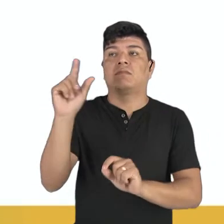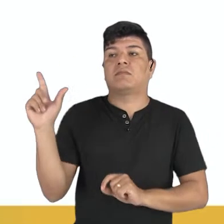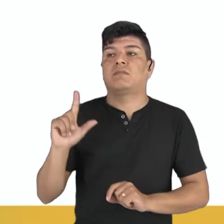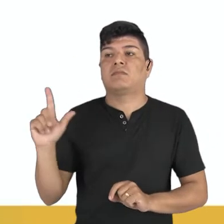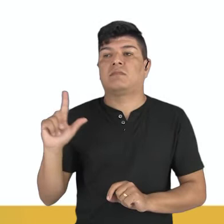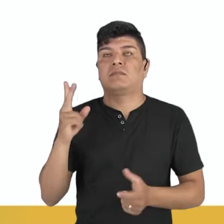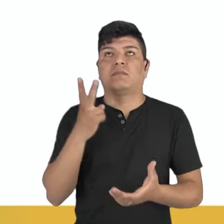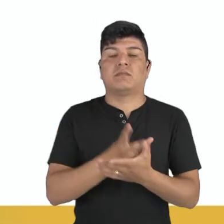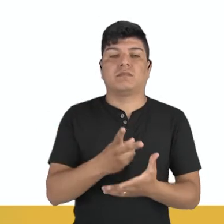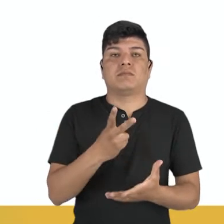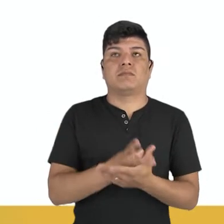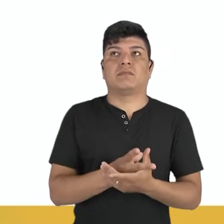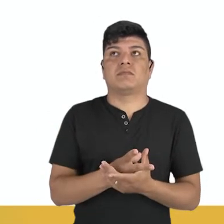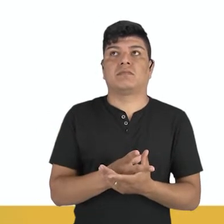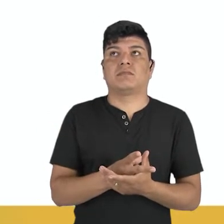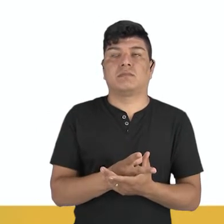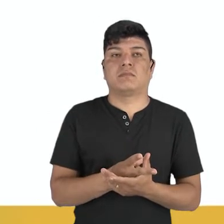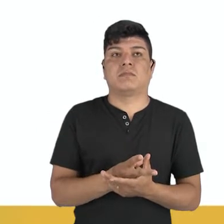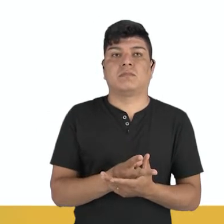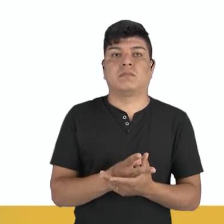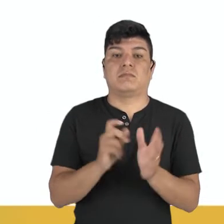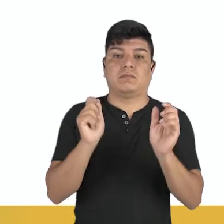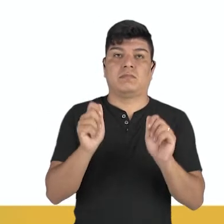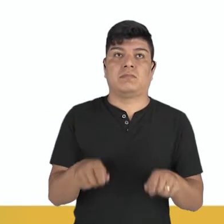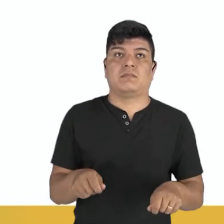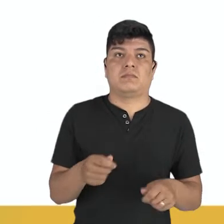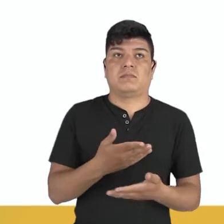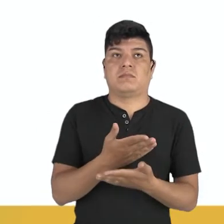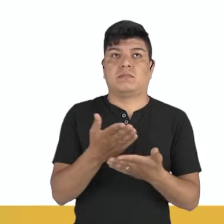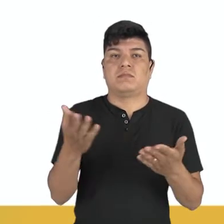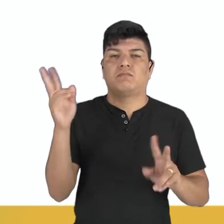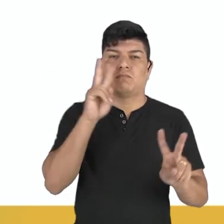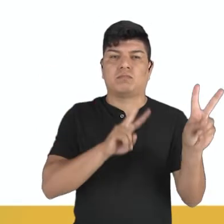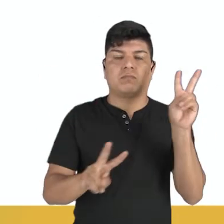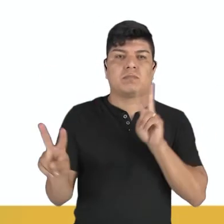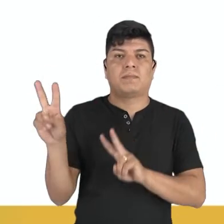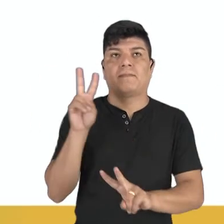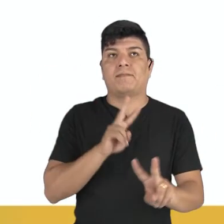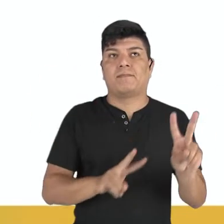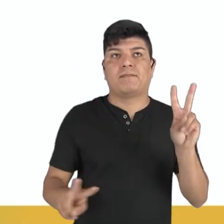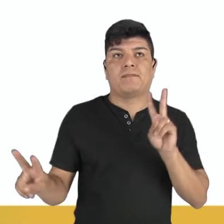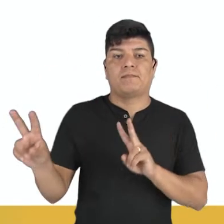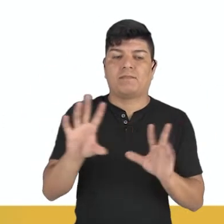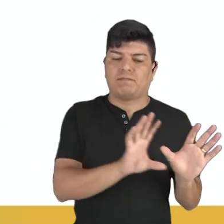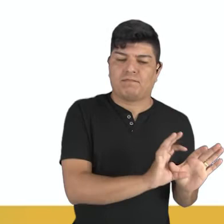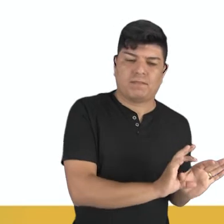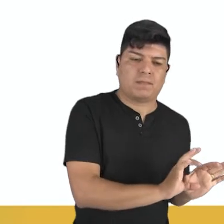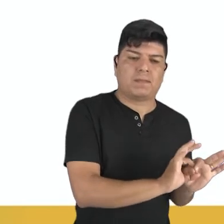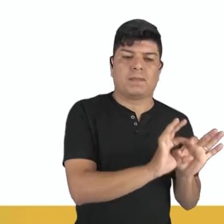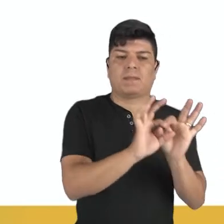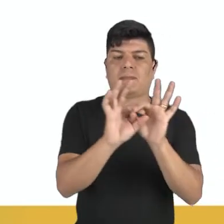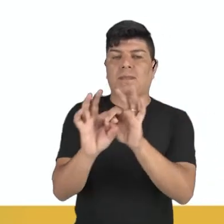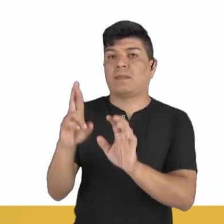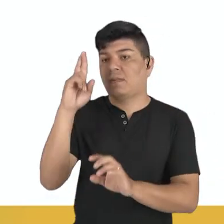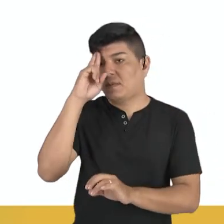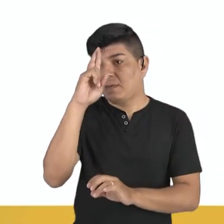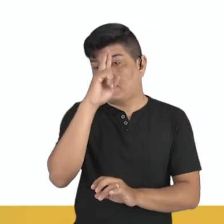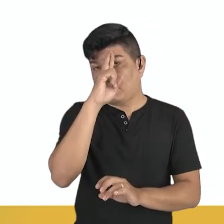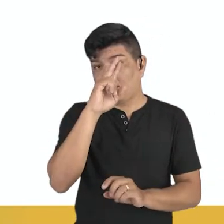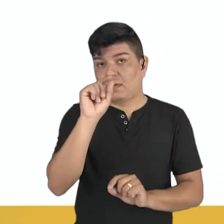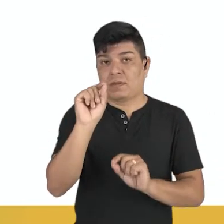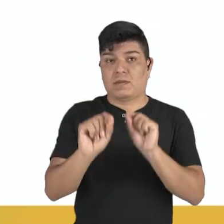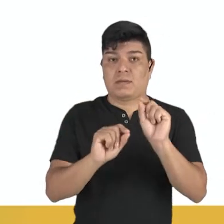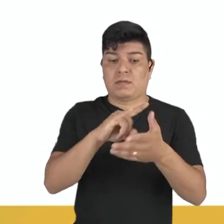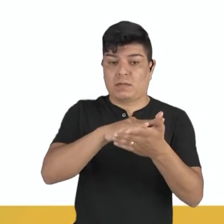literatura sempre vai permitir essa visualização do contexto histórico não vai